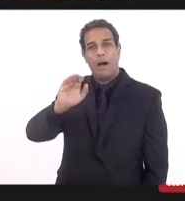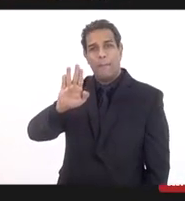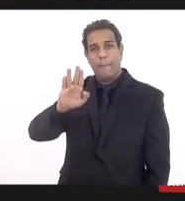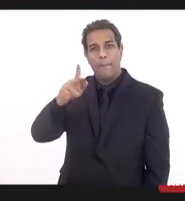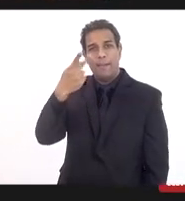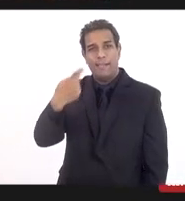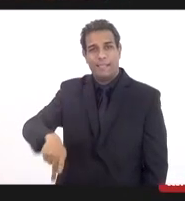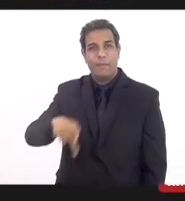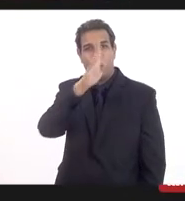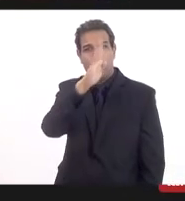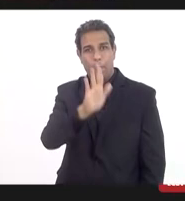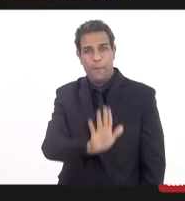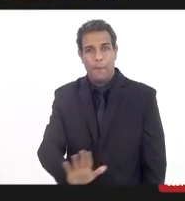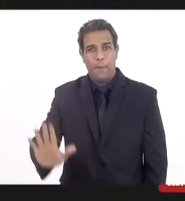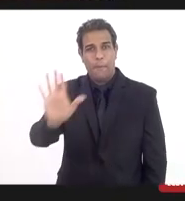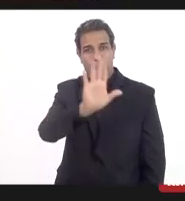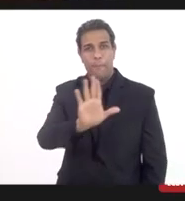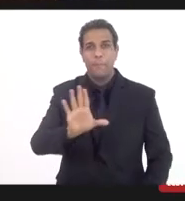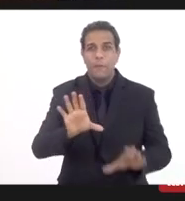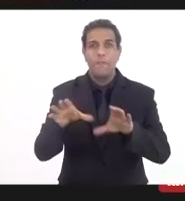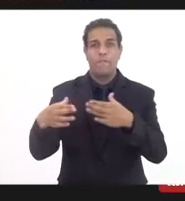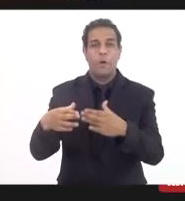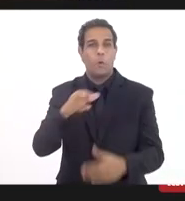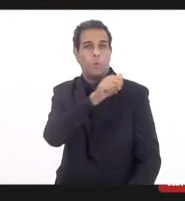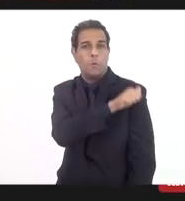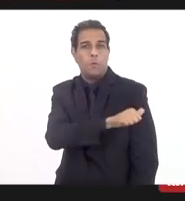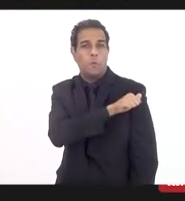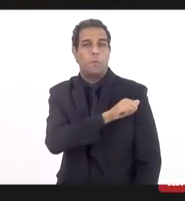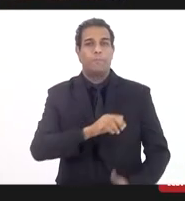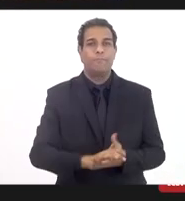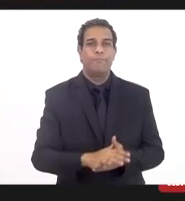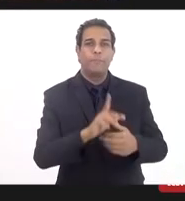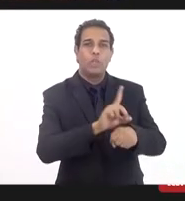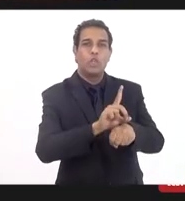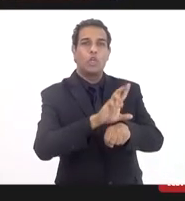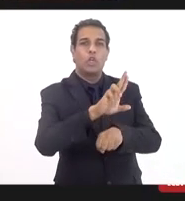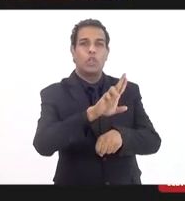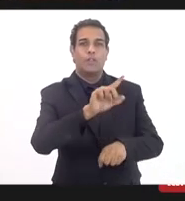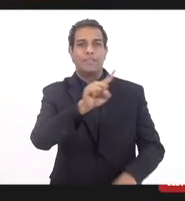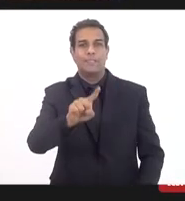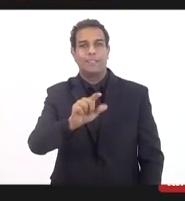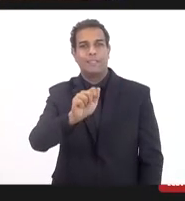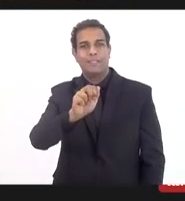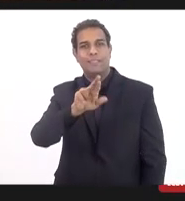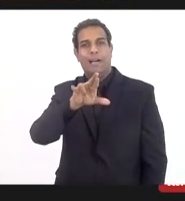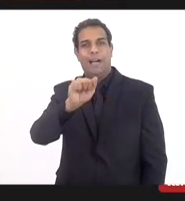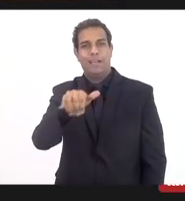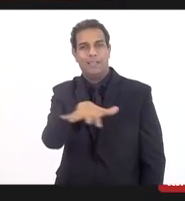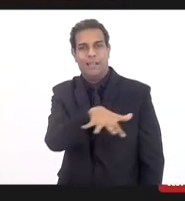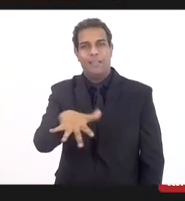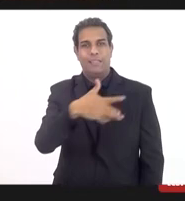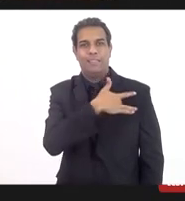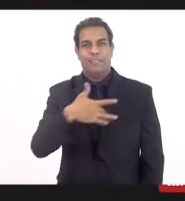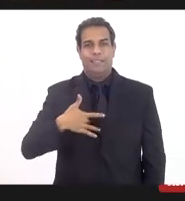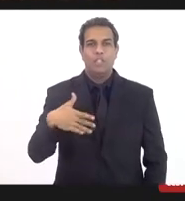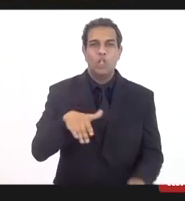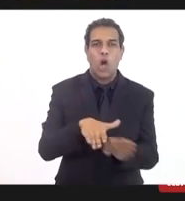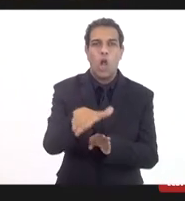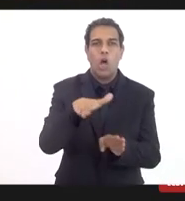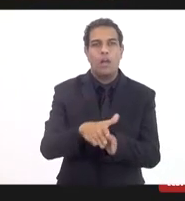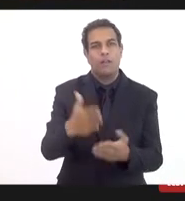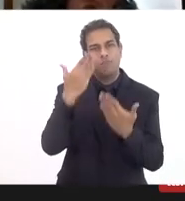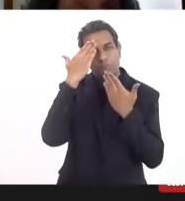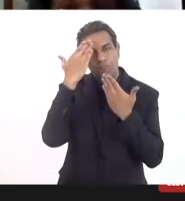Janeiro, do Brasil, Seção Rio de Janeiro, doutora Zaira, do Conselho Estadual de Saúde. Agradecer